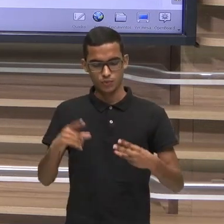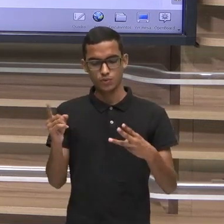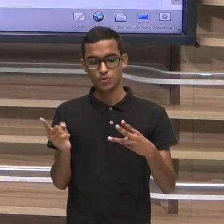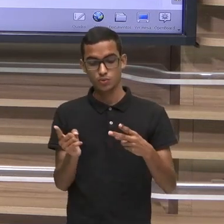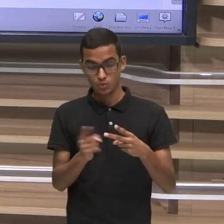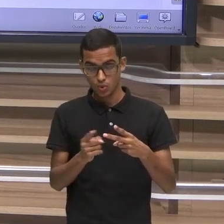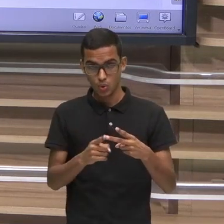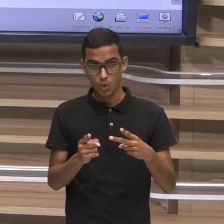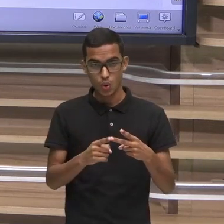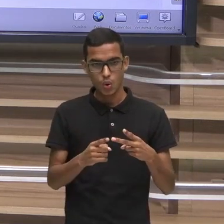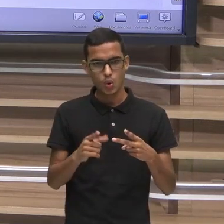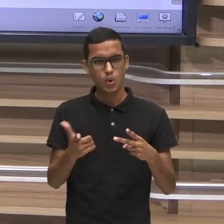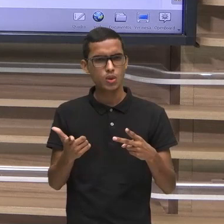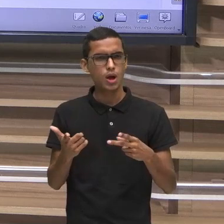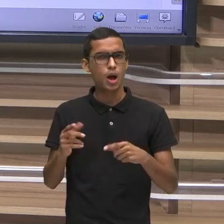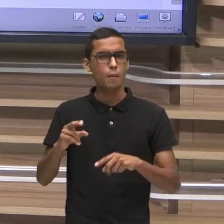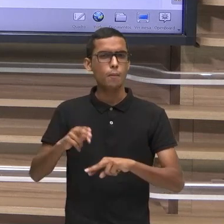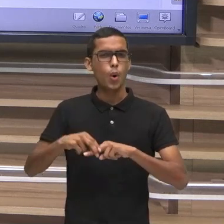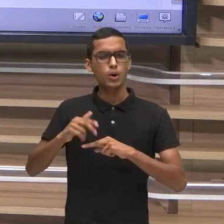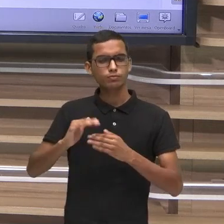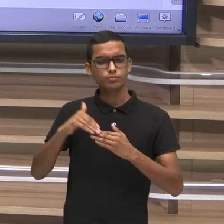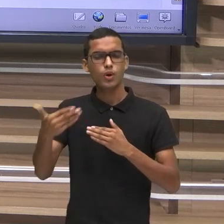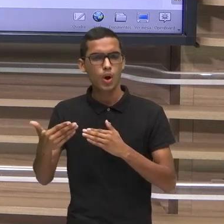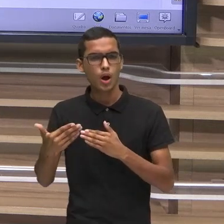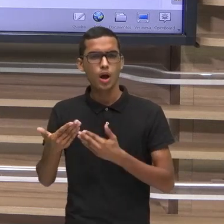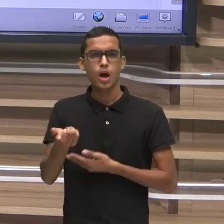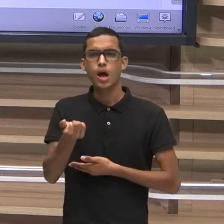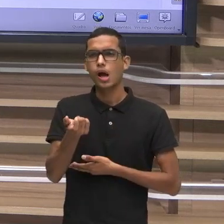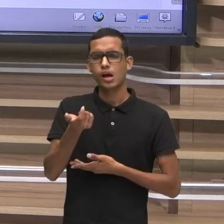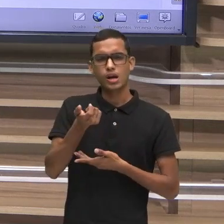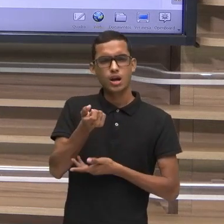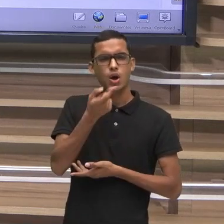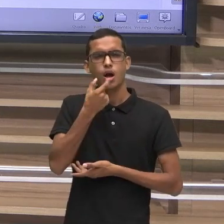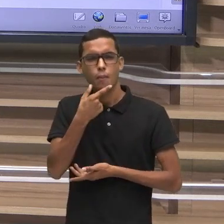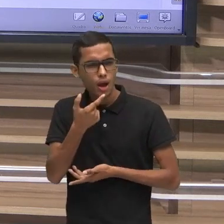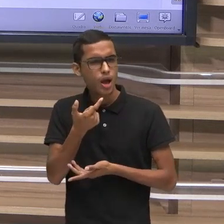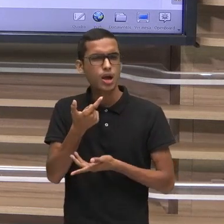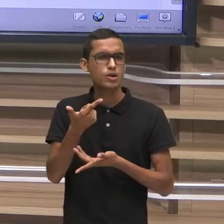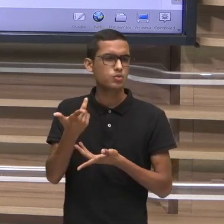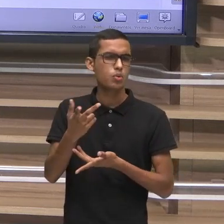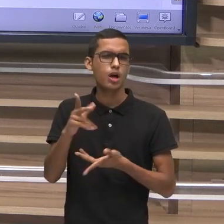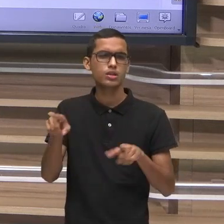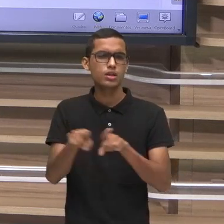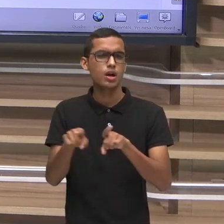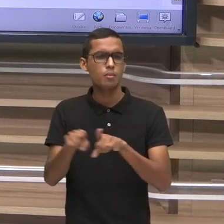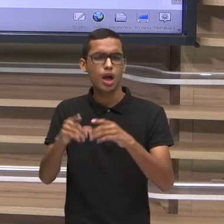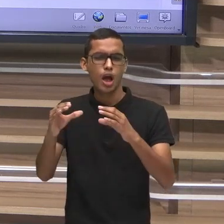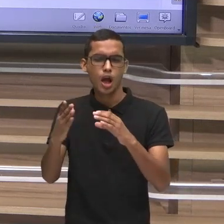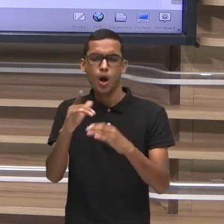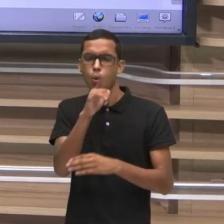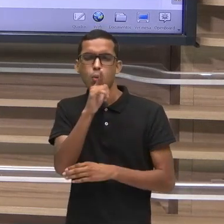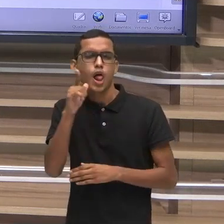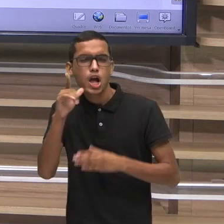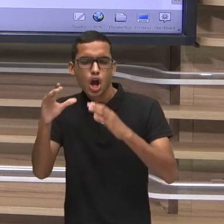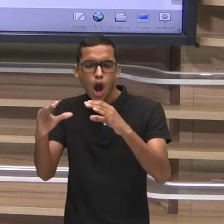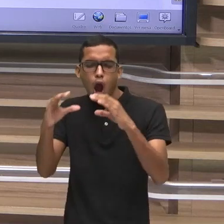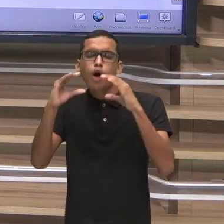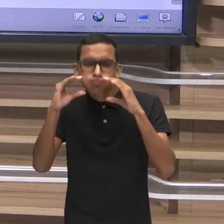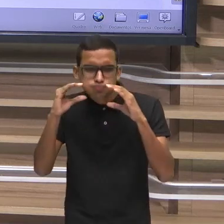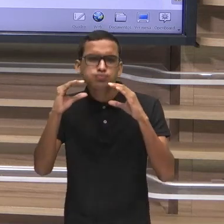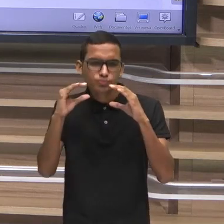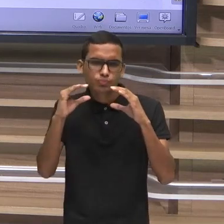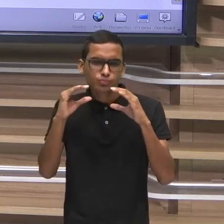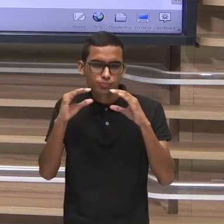aos fatores externos, ao que eu faço hoje, ao x-salada que eu como. Não é proibido, não é pecado, mas é sempre bom a gente ter em